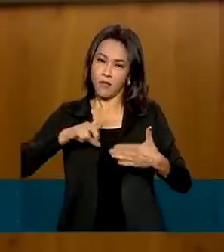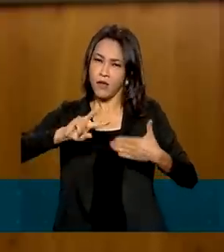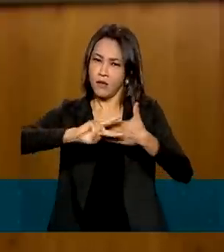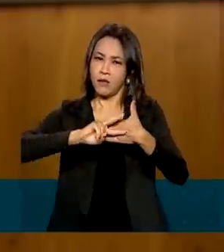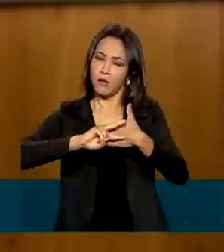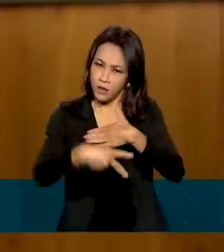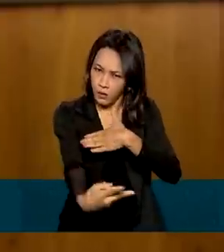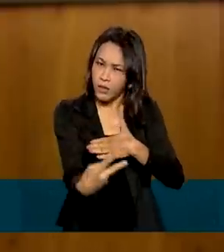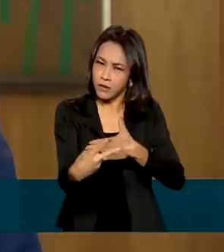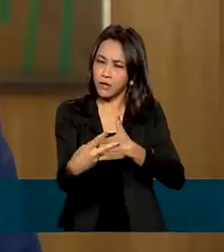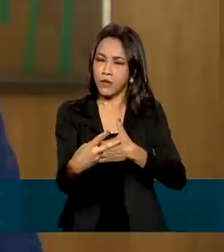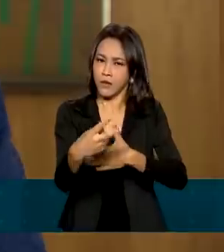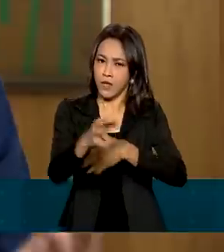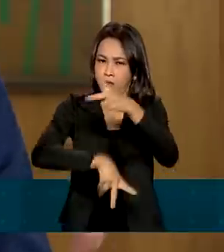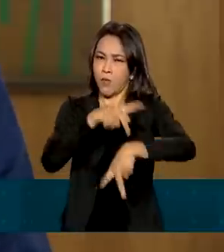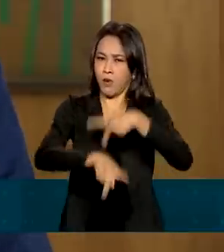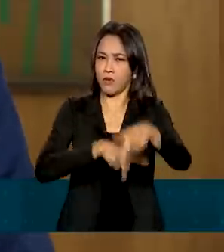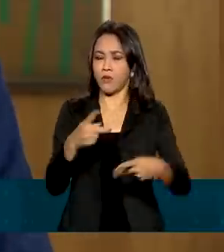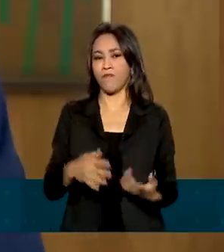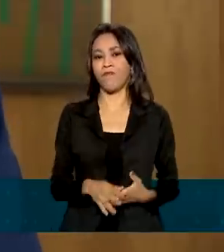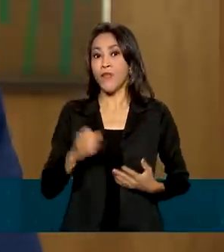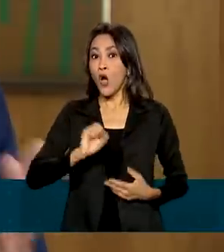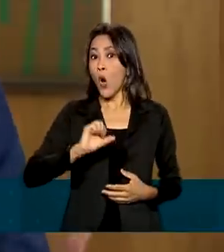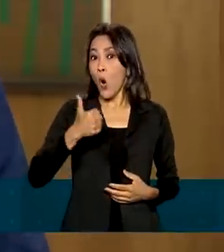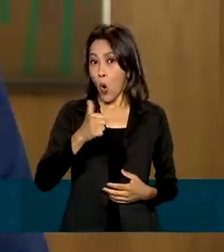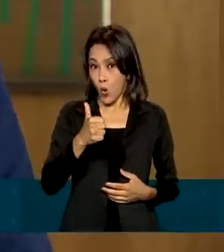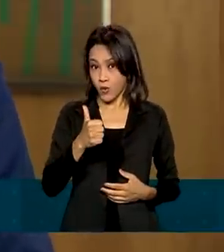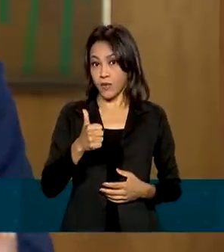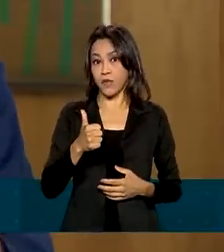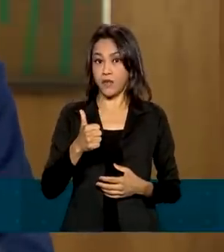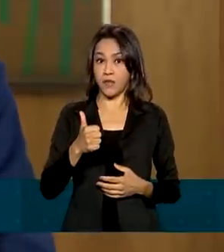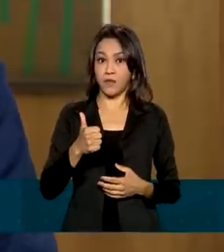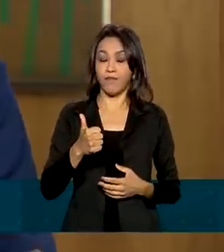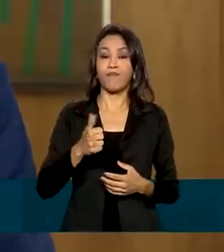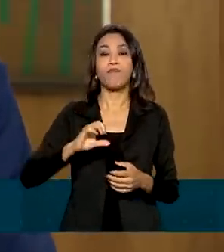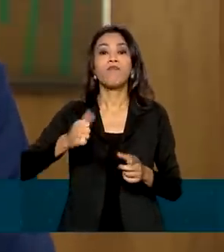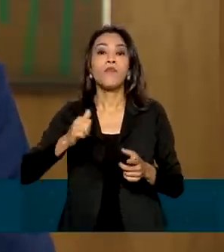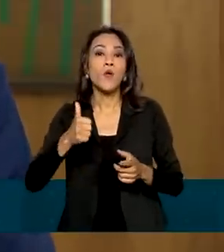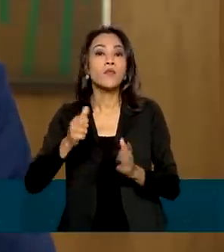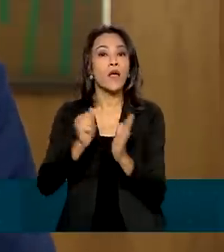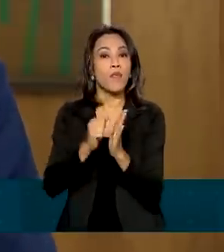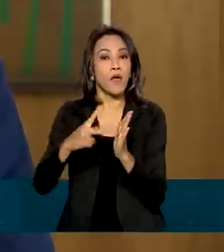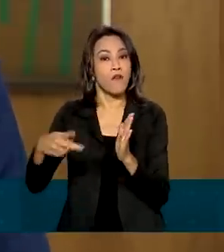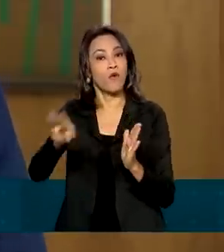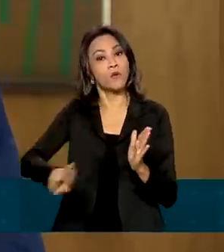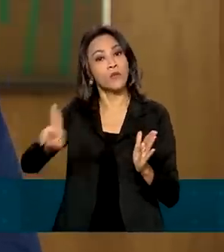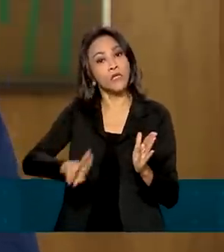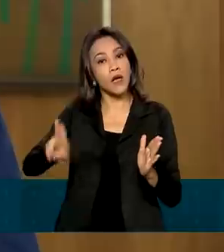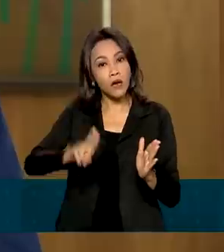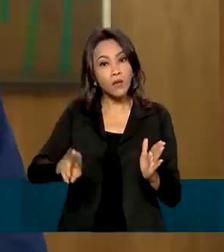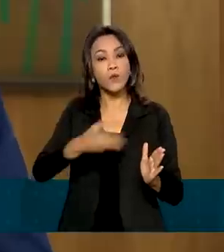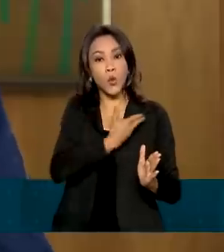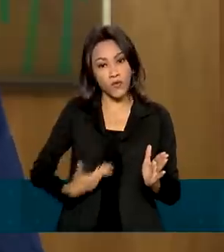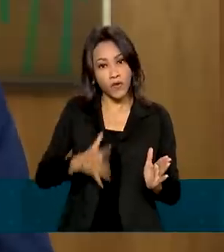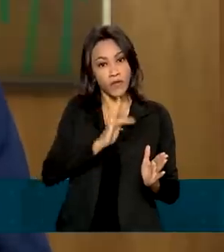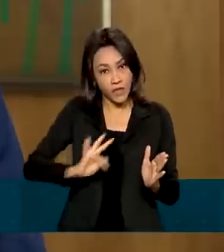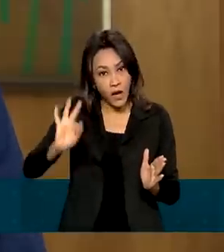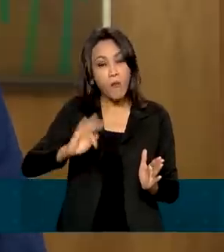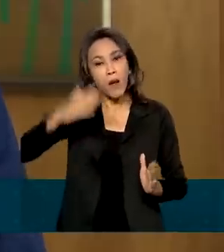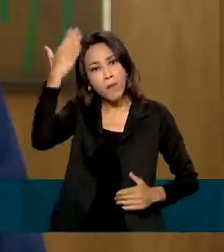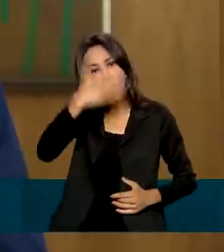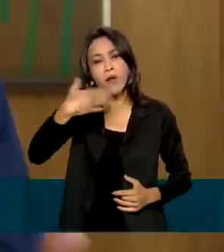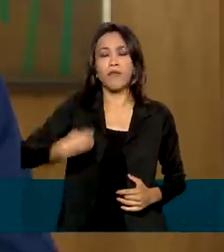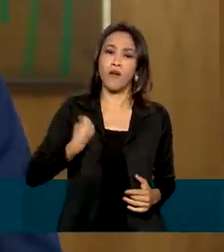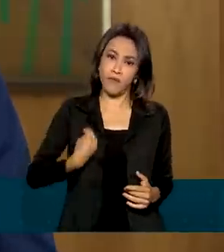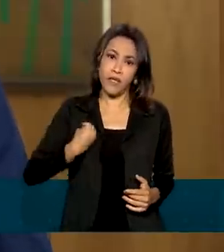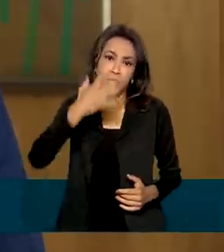significativa da população? De 11 maneiras, 11 aplicativos foram usados pelo governo federal para dizer que, para comprovar a prova de